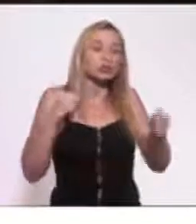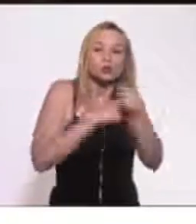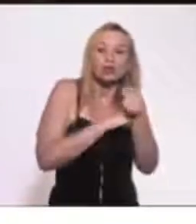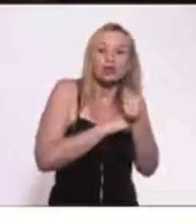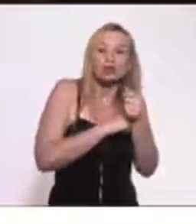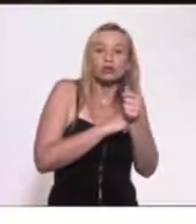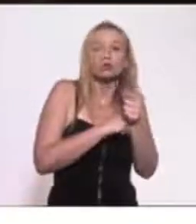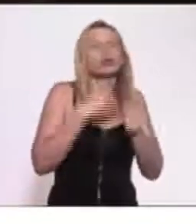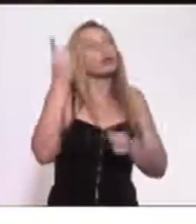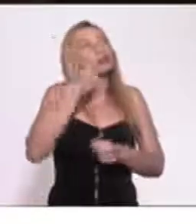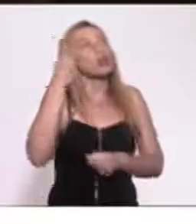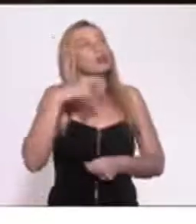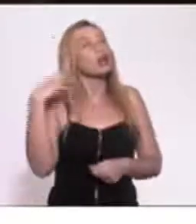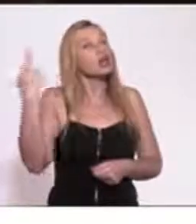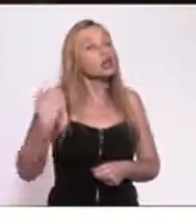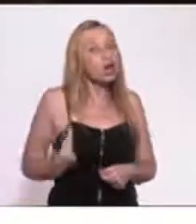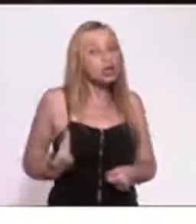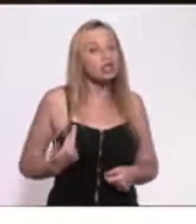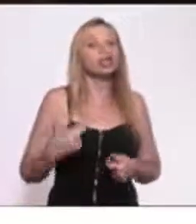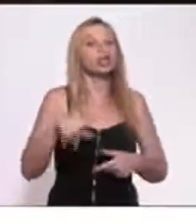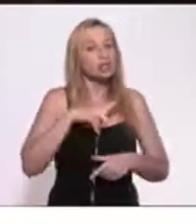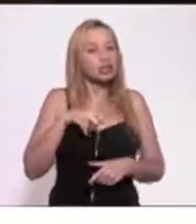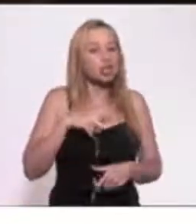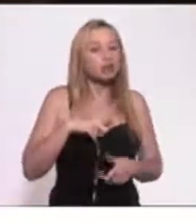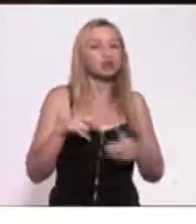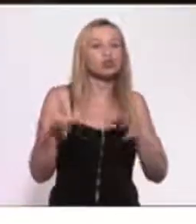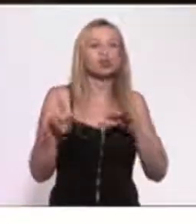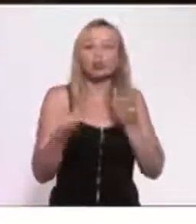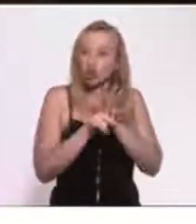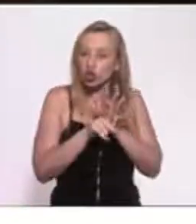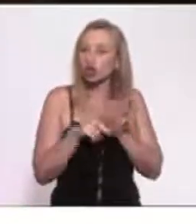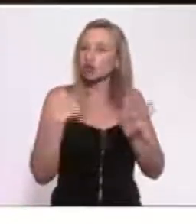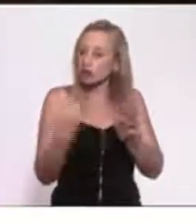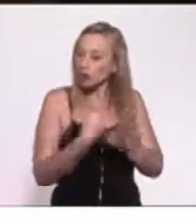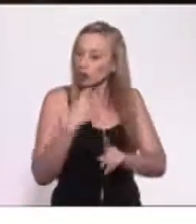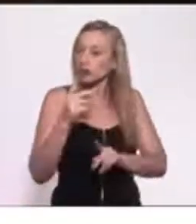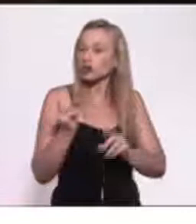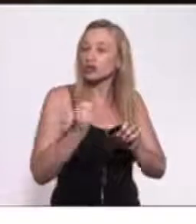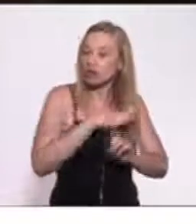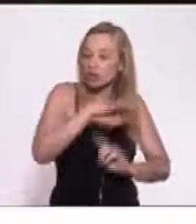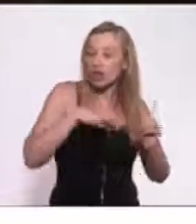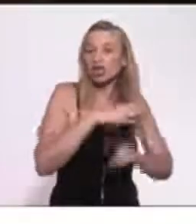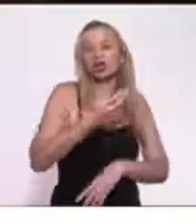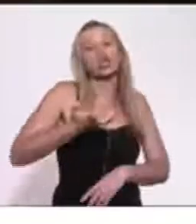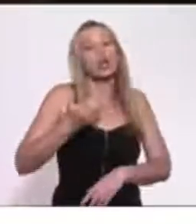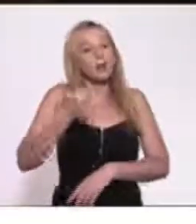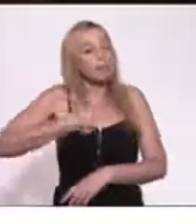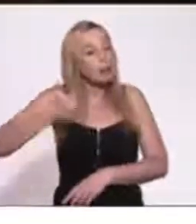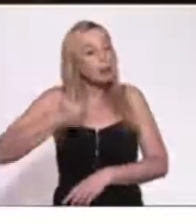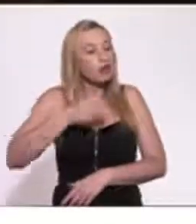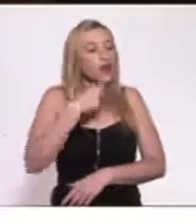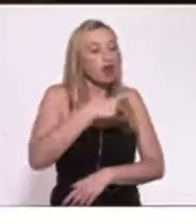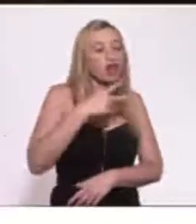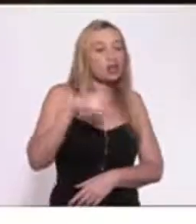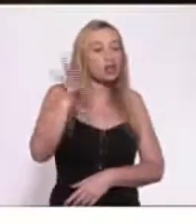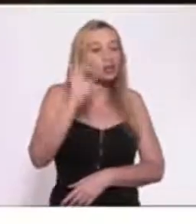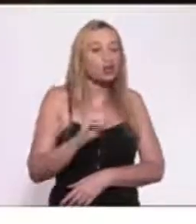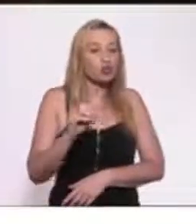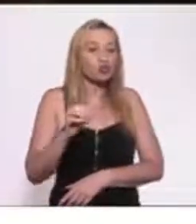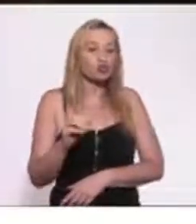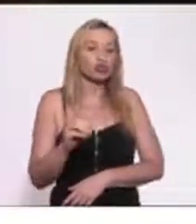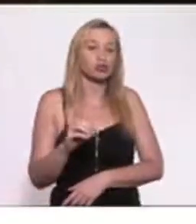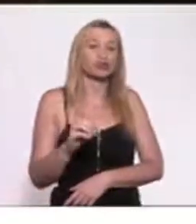deputada Renata Souza, que temos desses projetos na nossa sociedade. Eu queria primeiro falar sobre o Fundo Estadual de